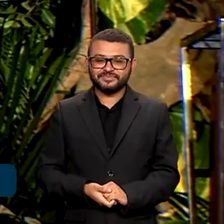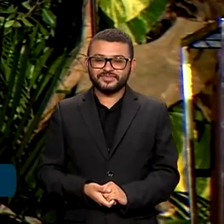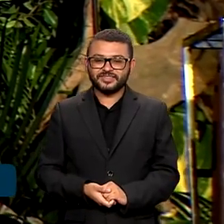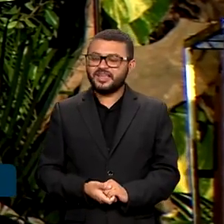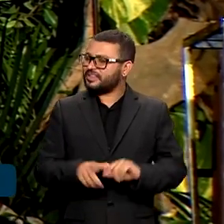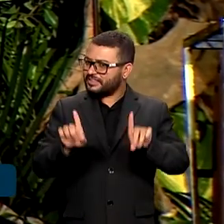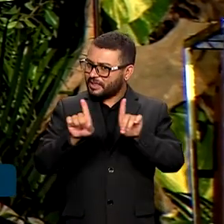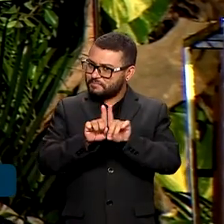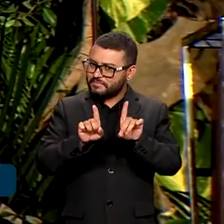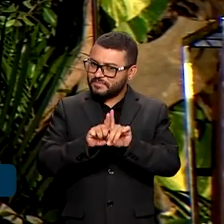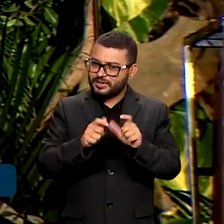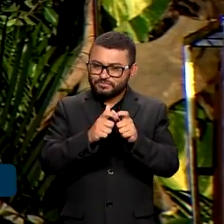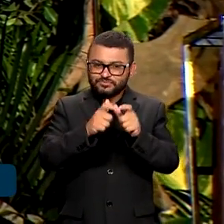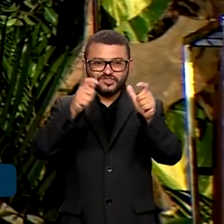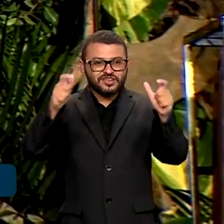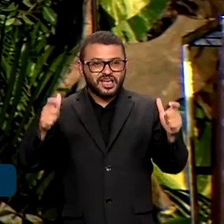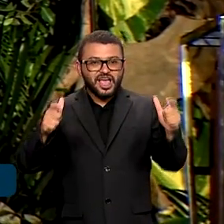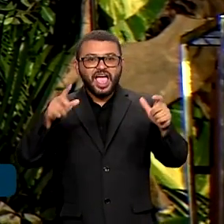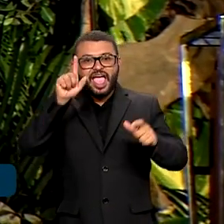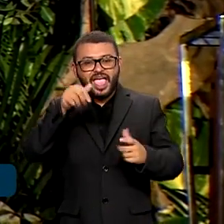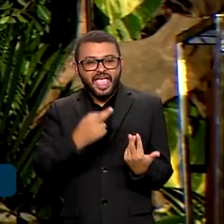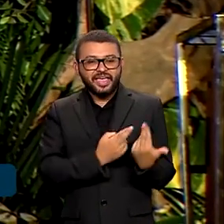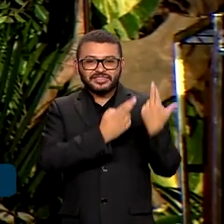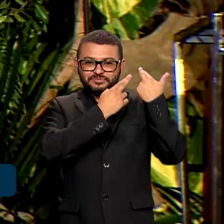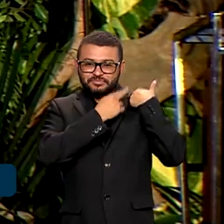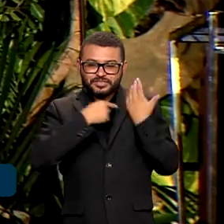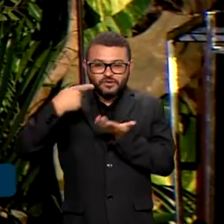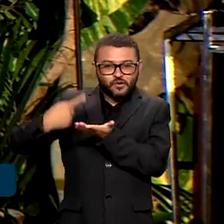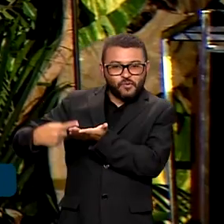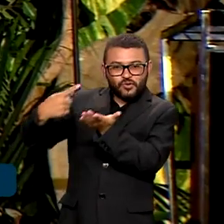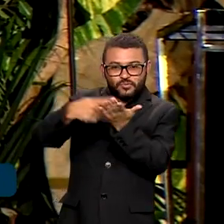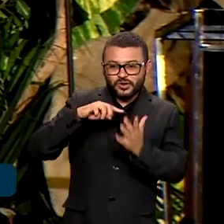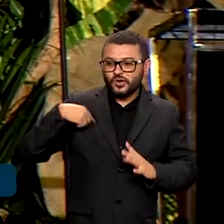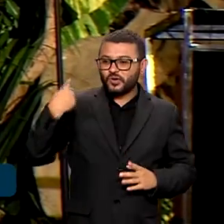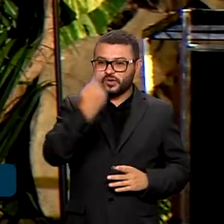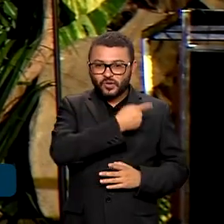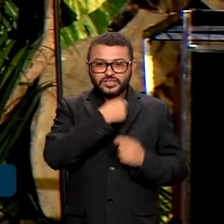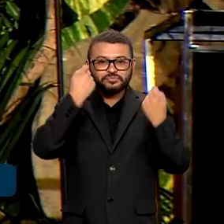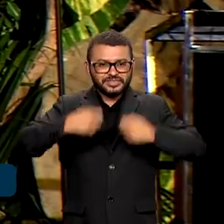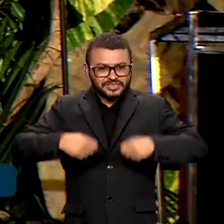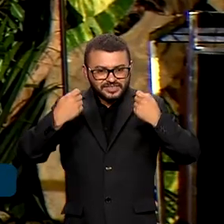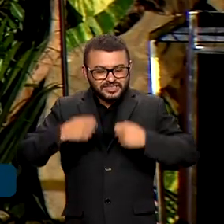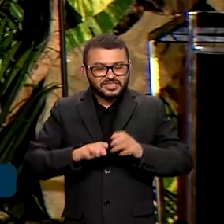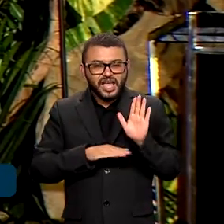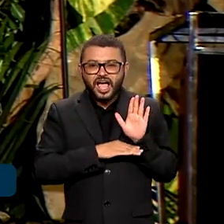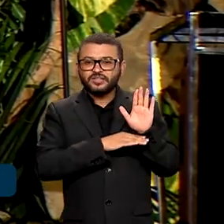Está do tamanho do compromisso que nós temos que ter com a Amazônia.